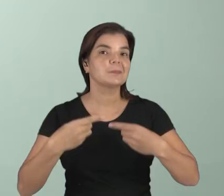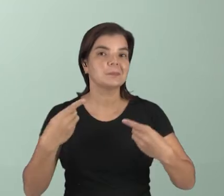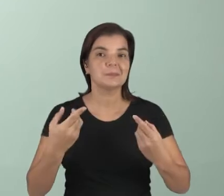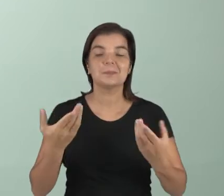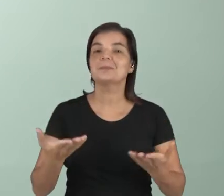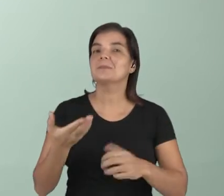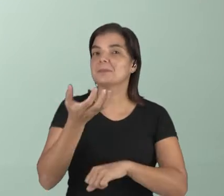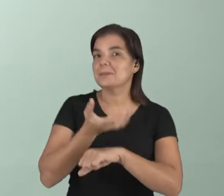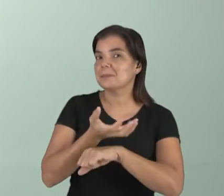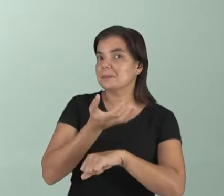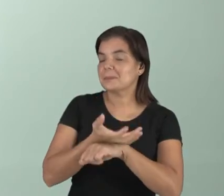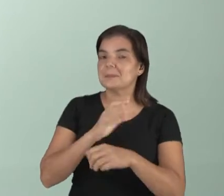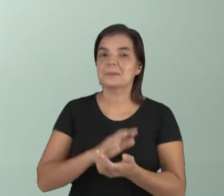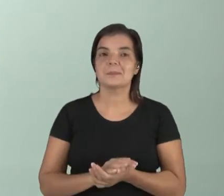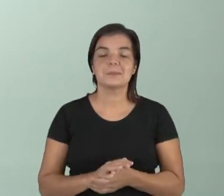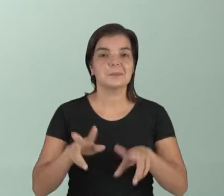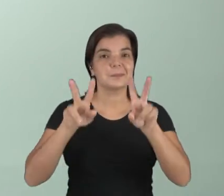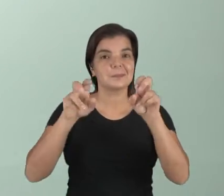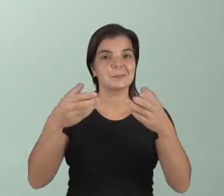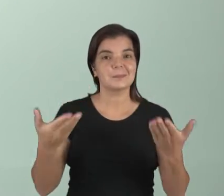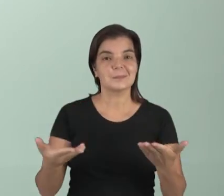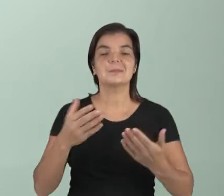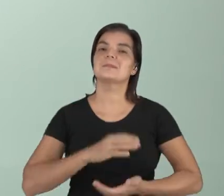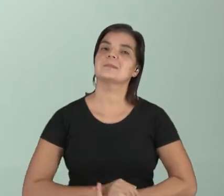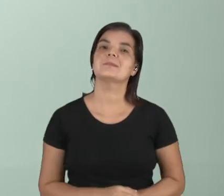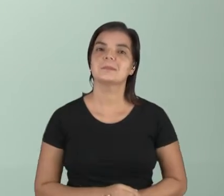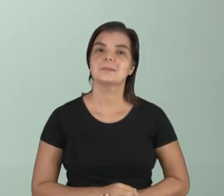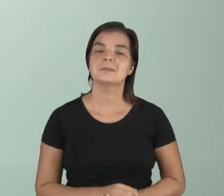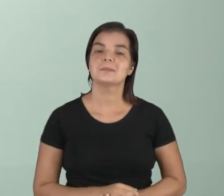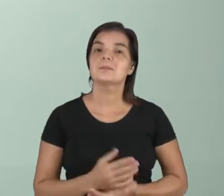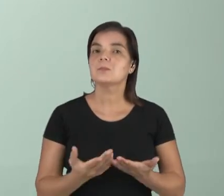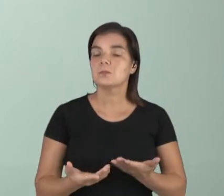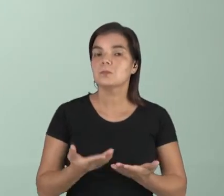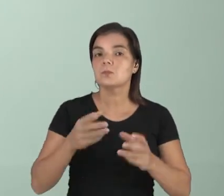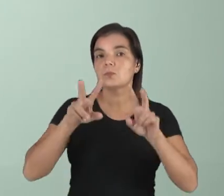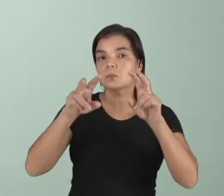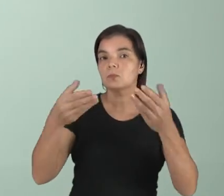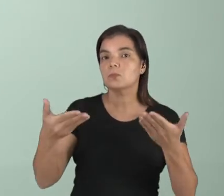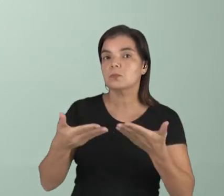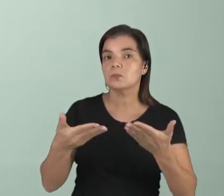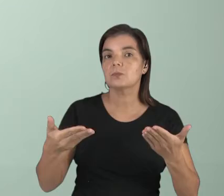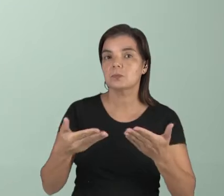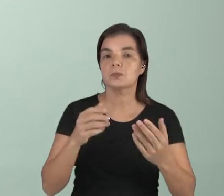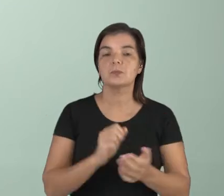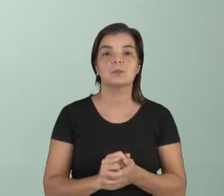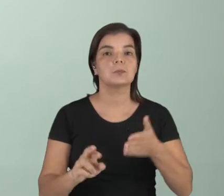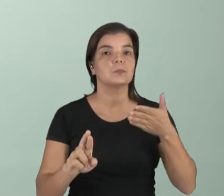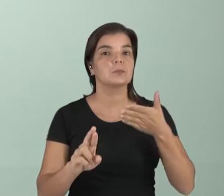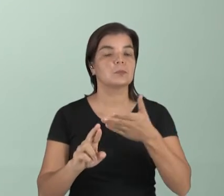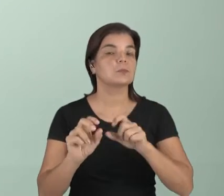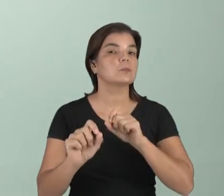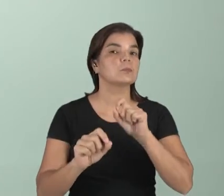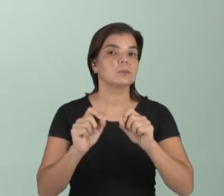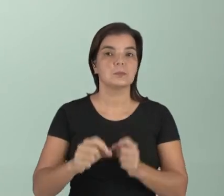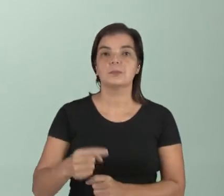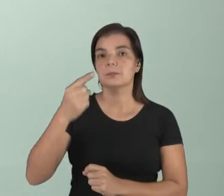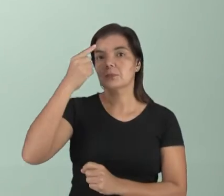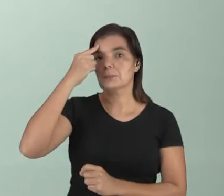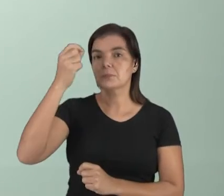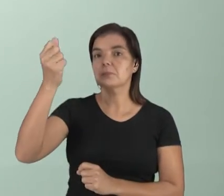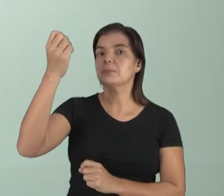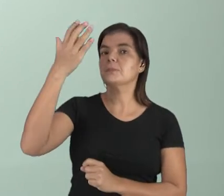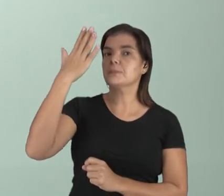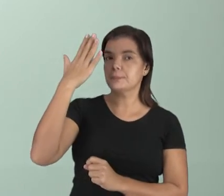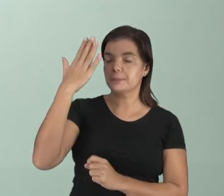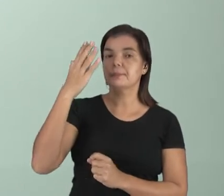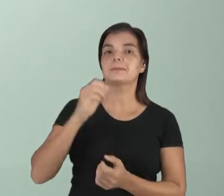nossa disciplina, né? Os assuntos dessa disciplina. Pessoal, o nosso assunto de hoje é referente, então, aí ao iluminismo,